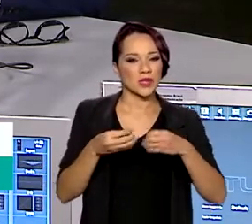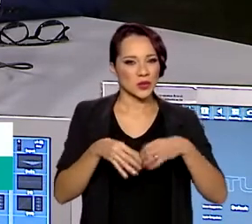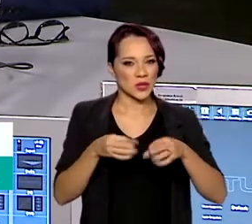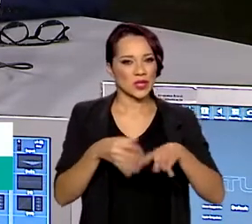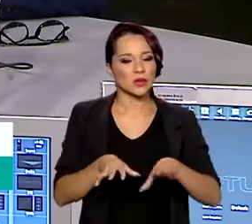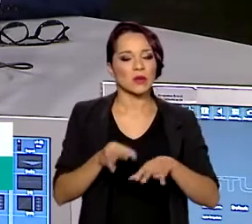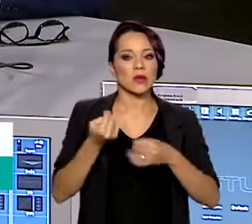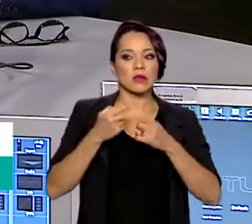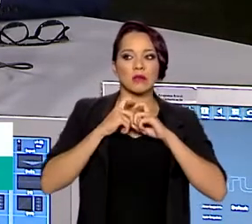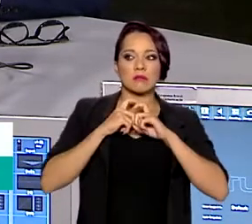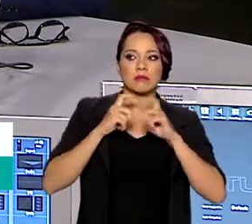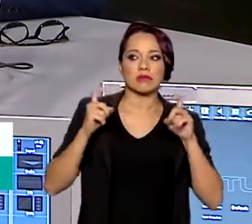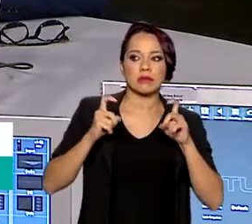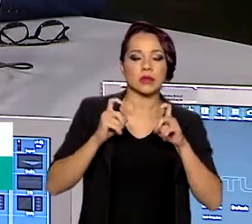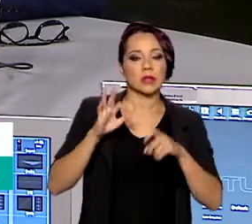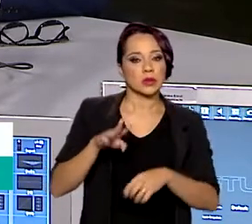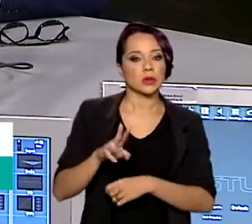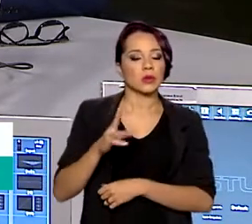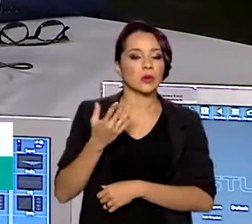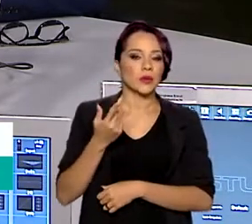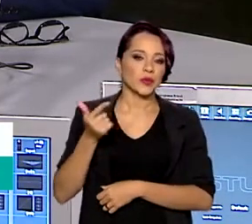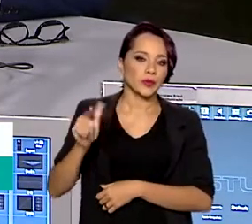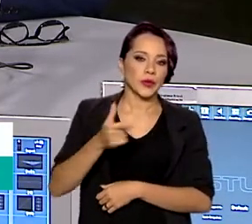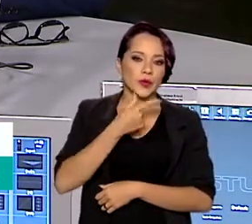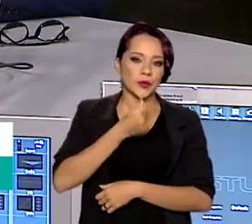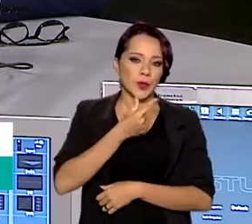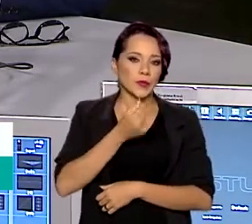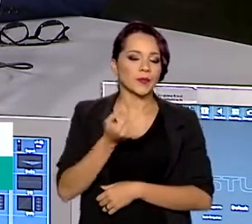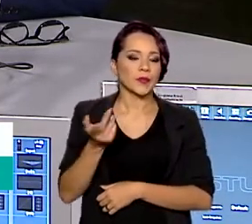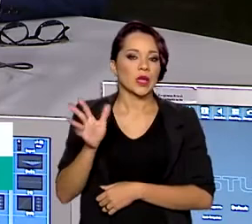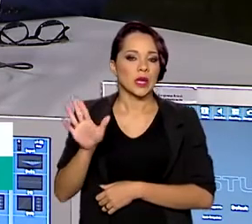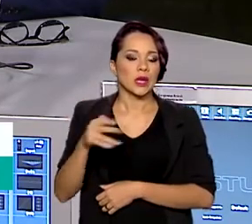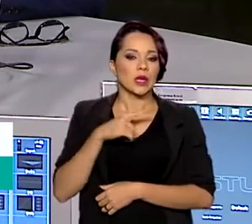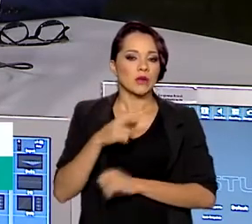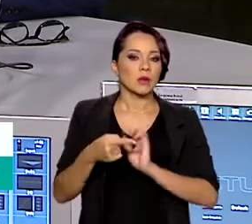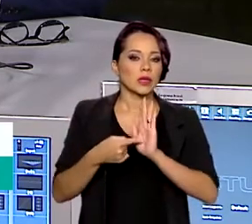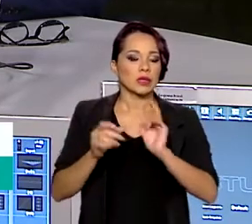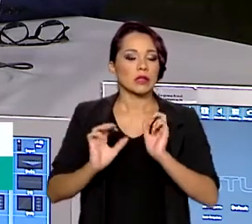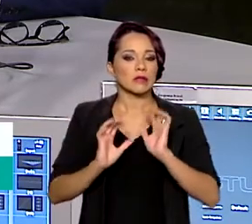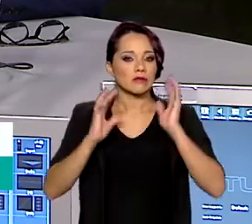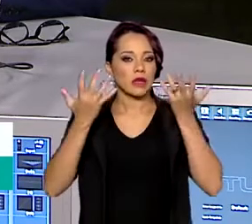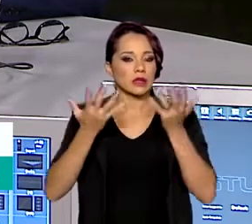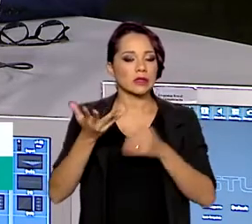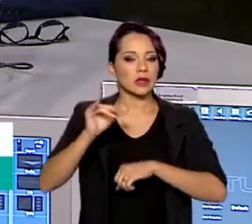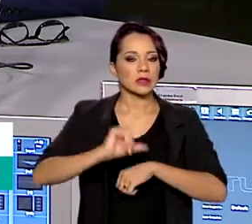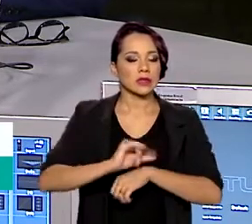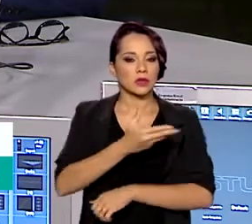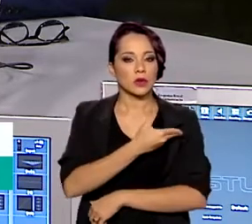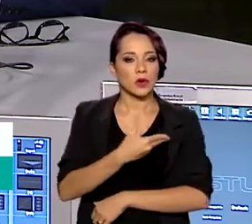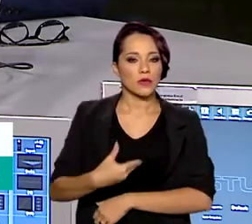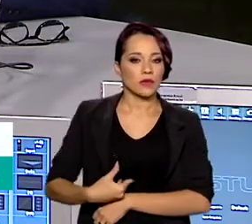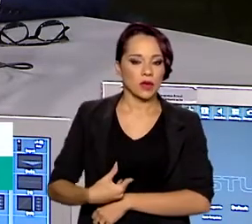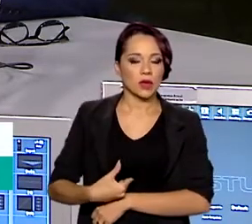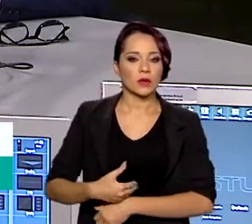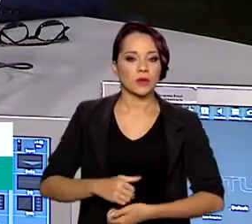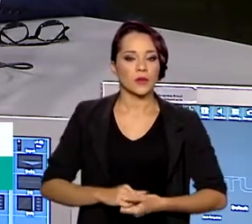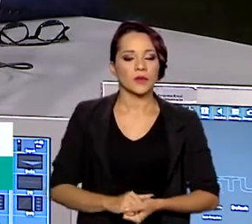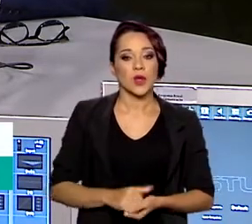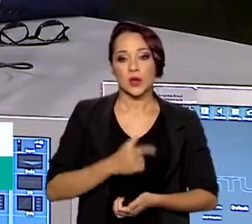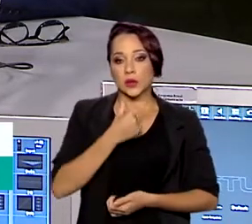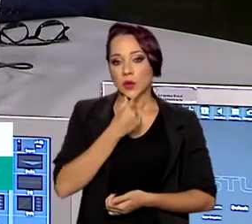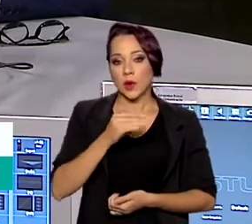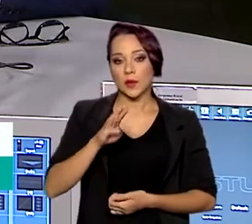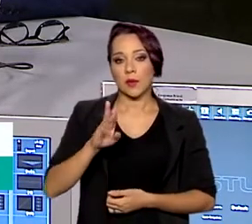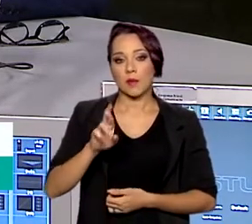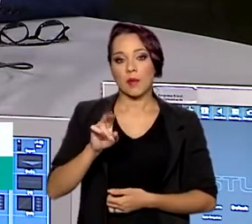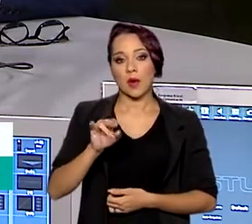do escândalo Partygate. Como ficaram conhecidas as revelações sobre as festas na sede do governo do premier Boris Johnson